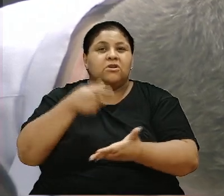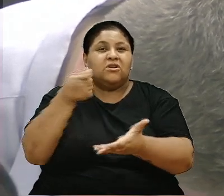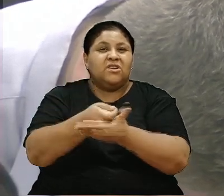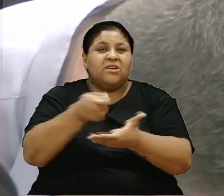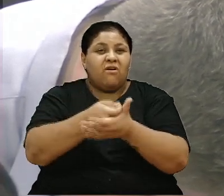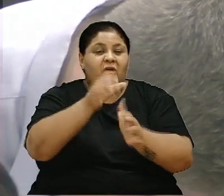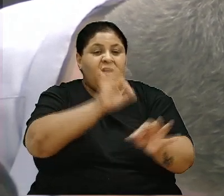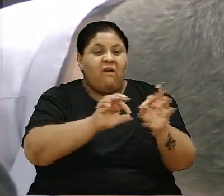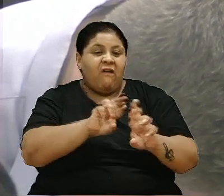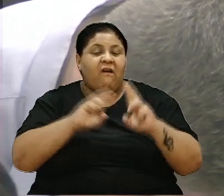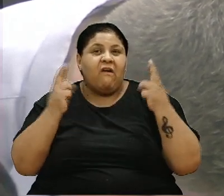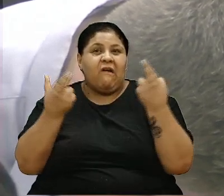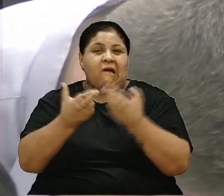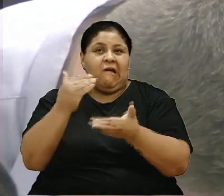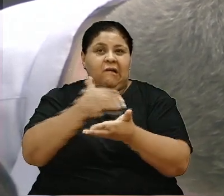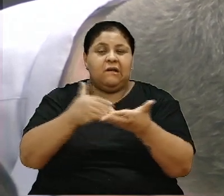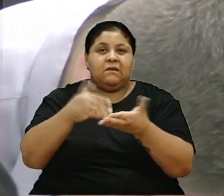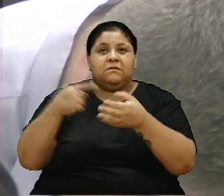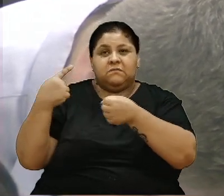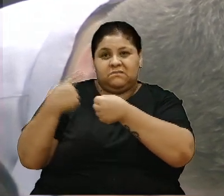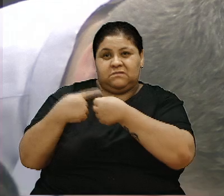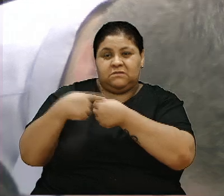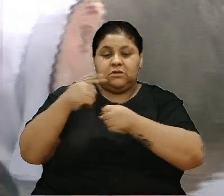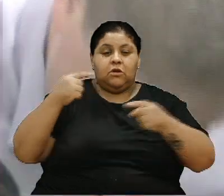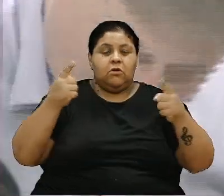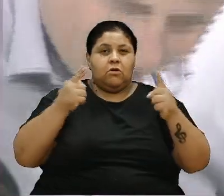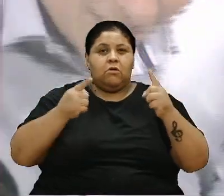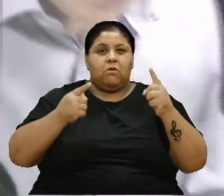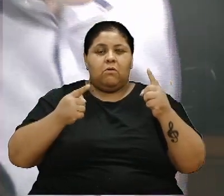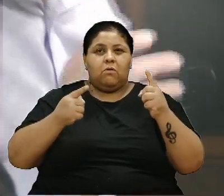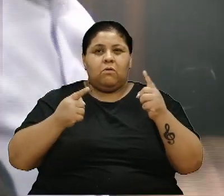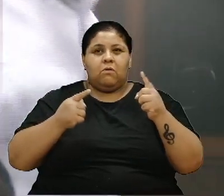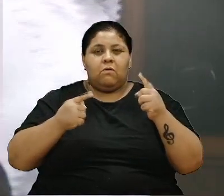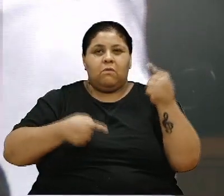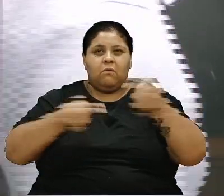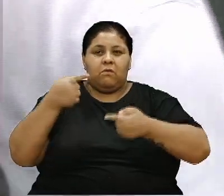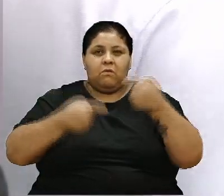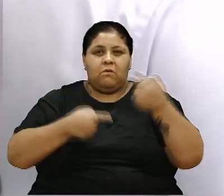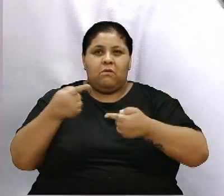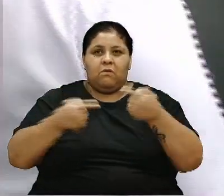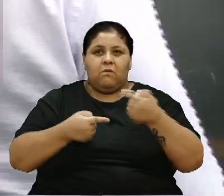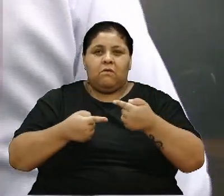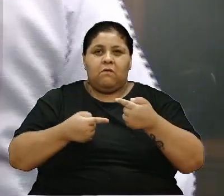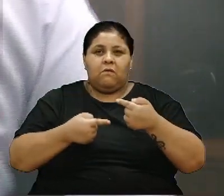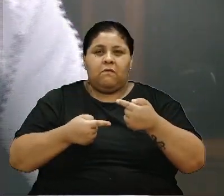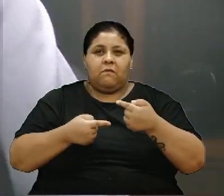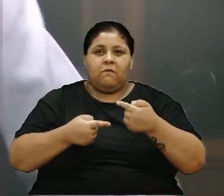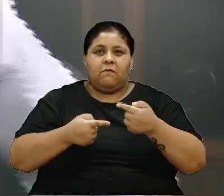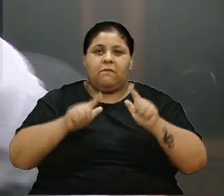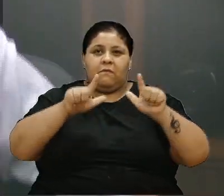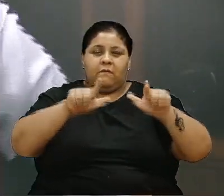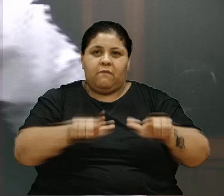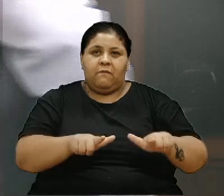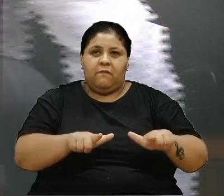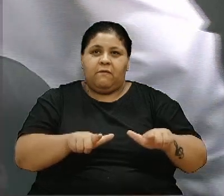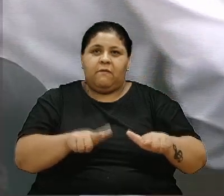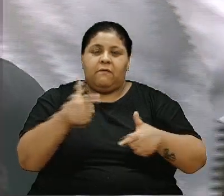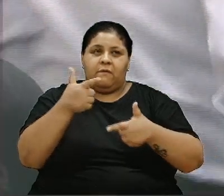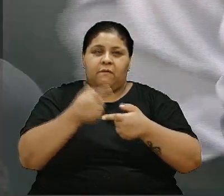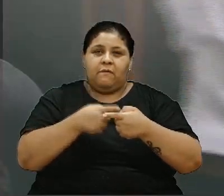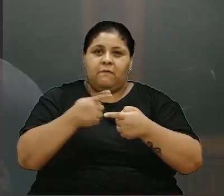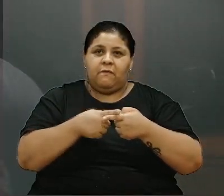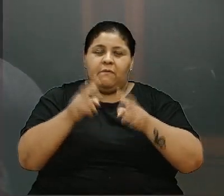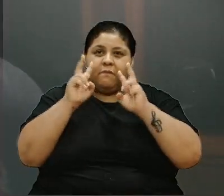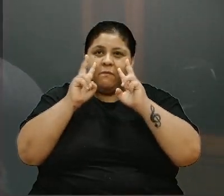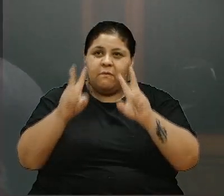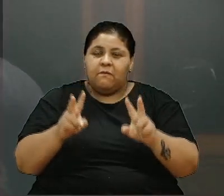uma reunião com as secretarias da nossa cidade para discutir sobre essa questão preventiva na Estação Férrea e que não criem problemas, porque o que nós vimos na